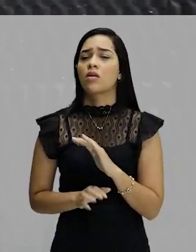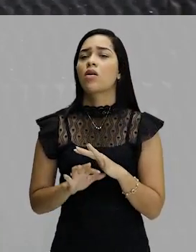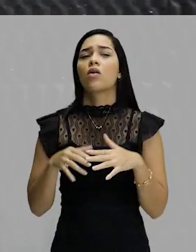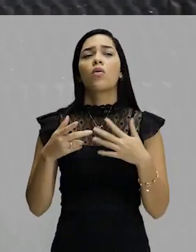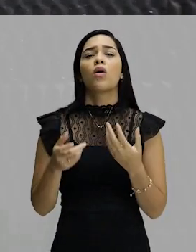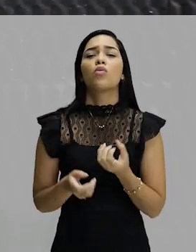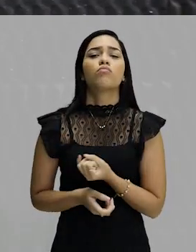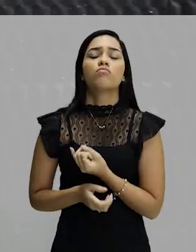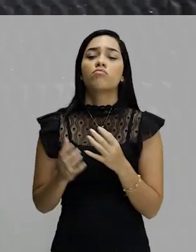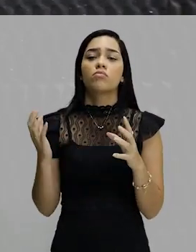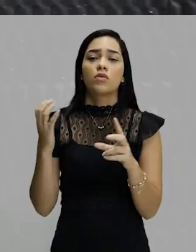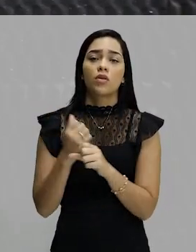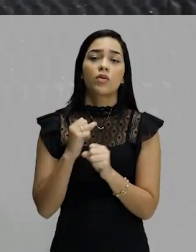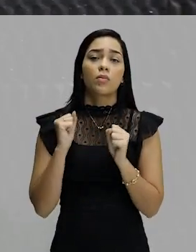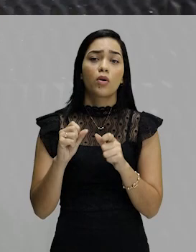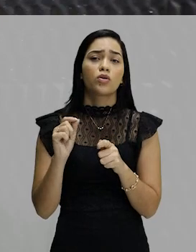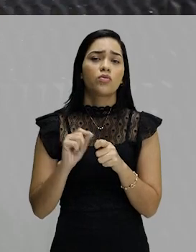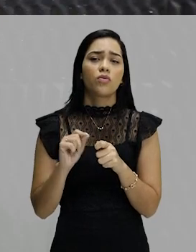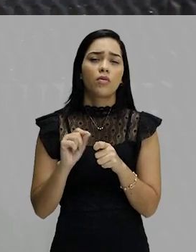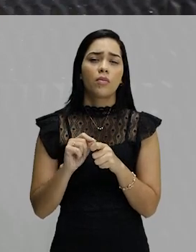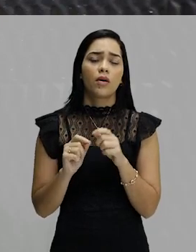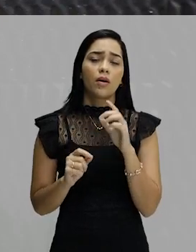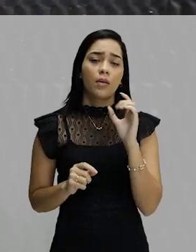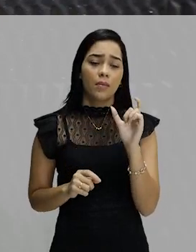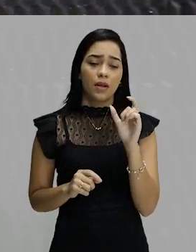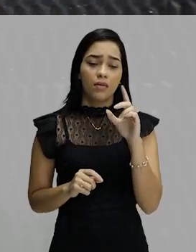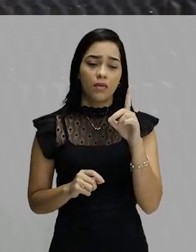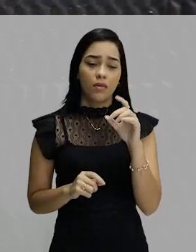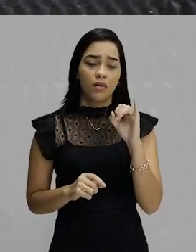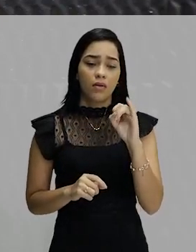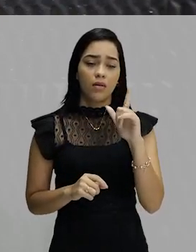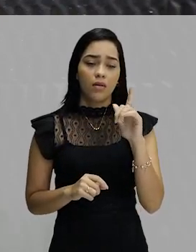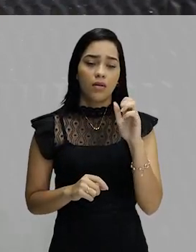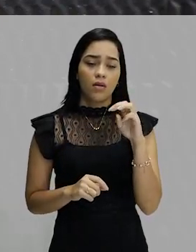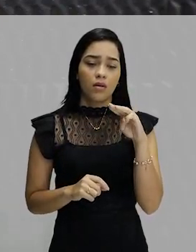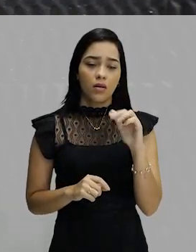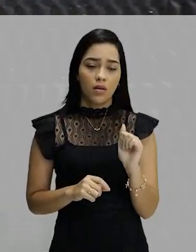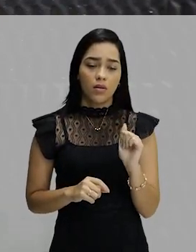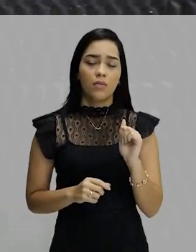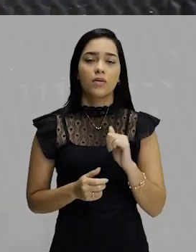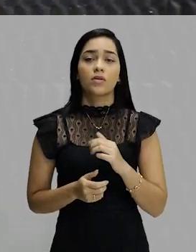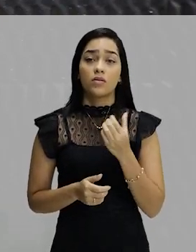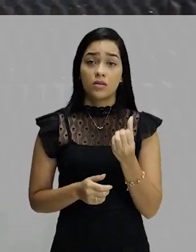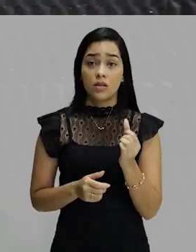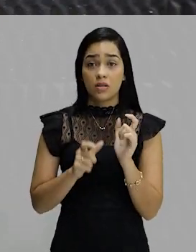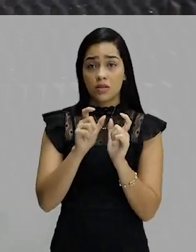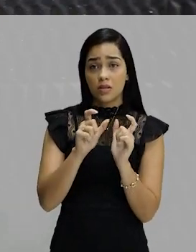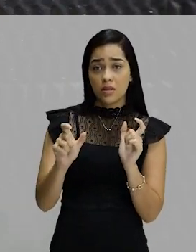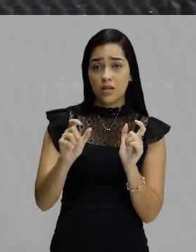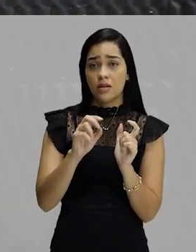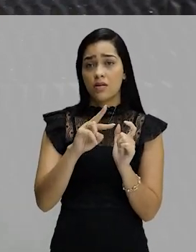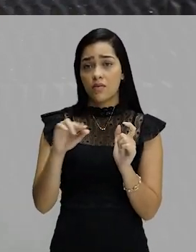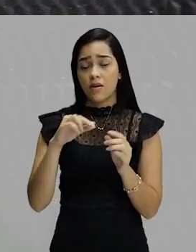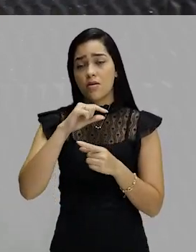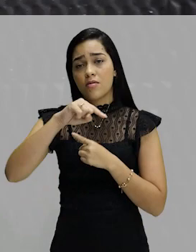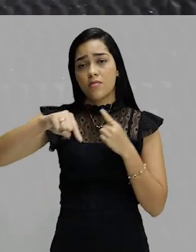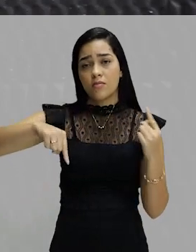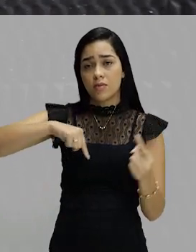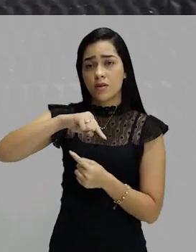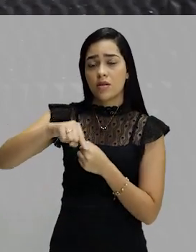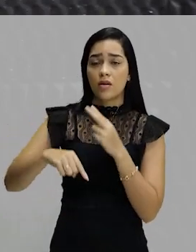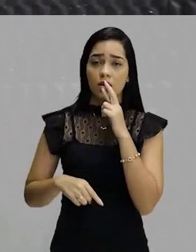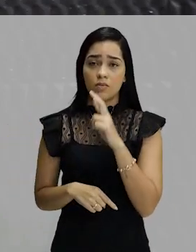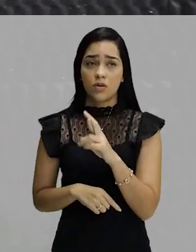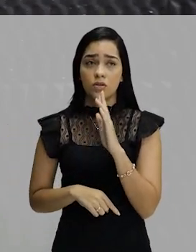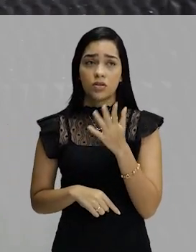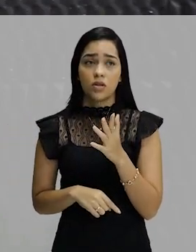total de anagramas que você pode formar com a palavra dilema? Ora, se são 6 letras que você vai permutar, então a